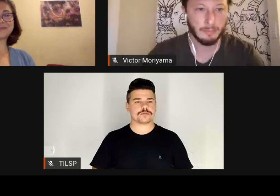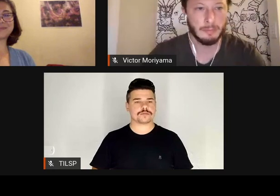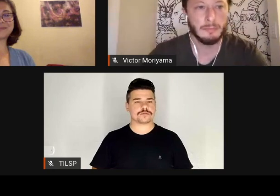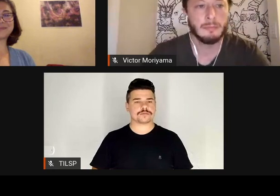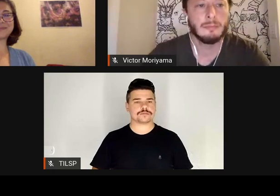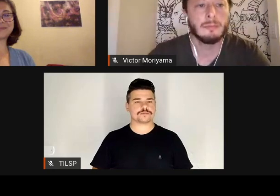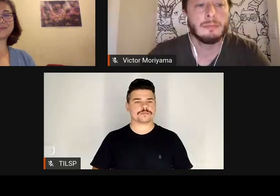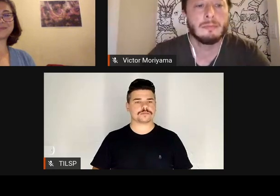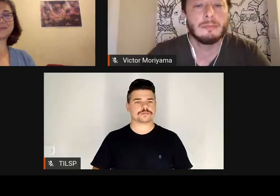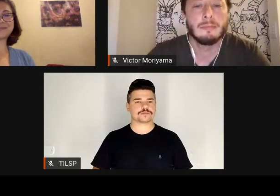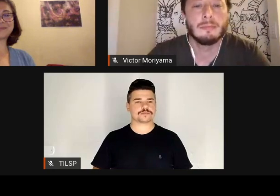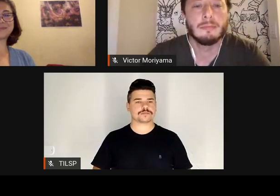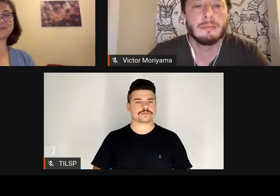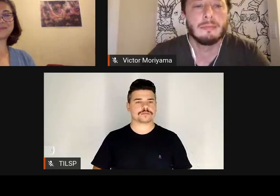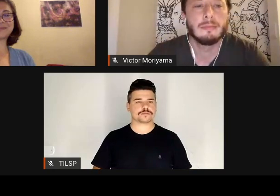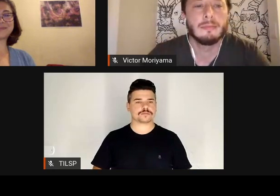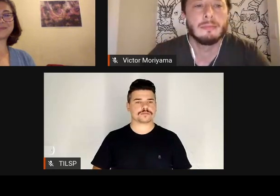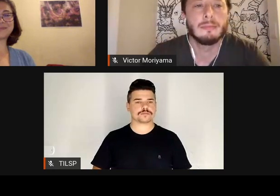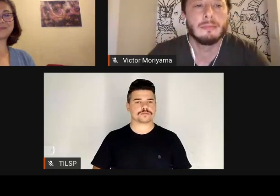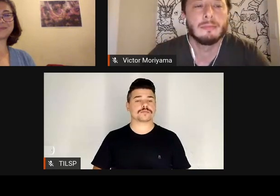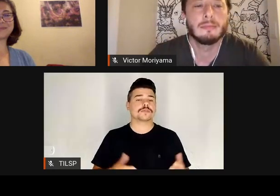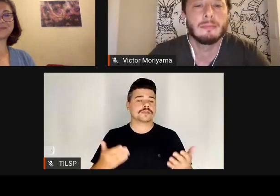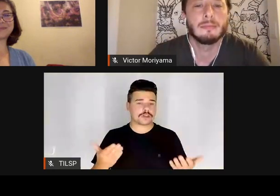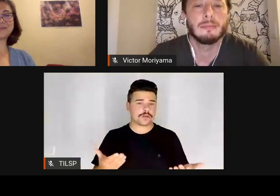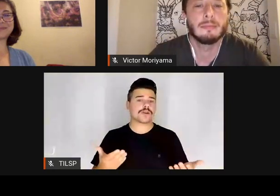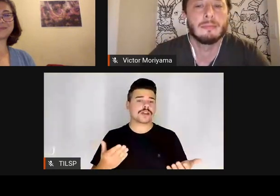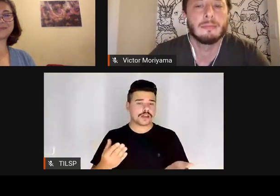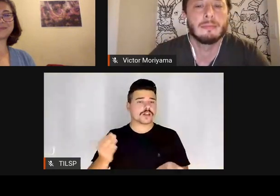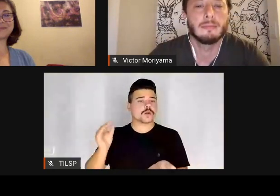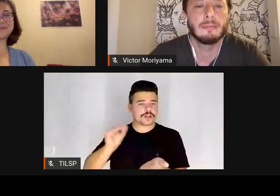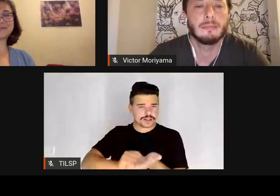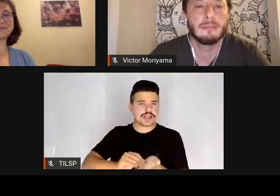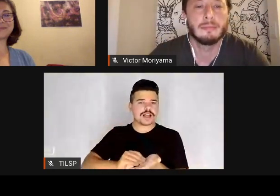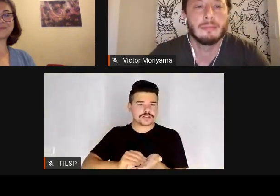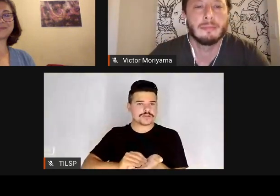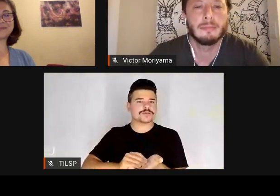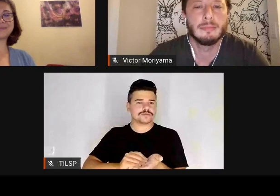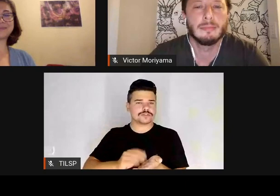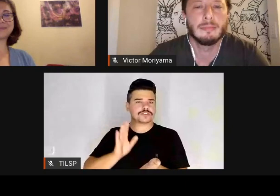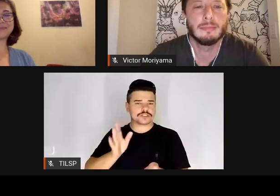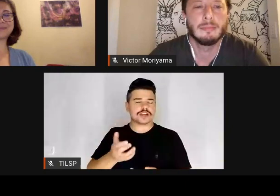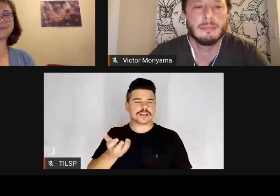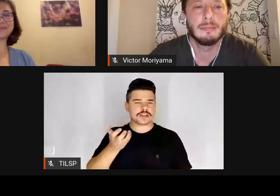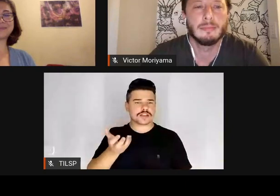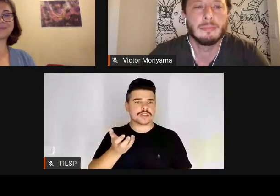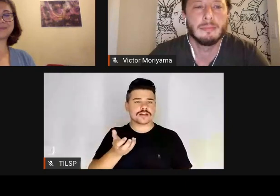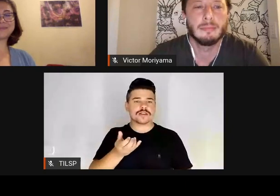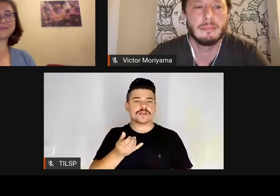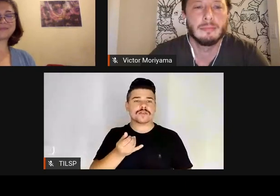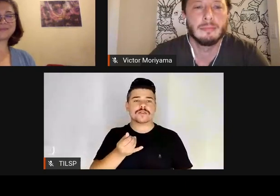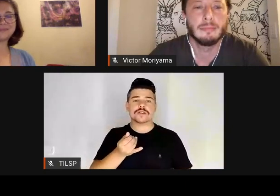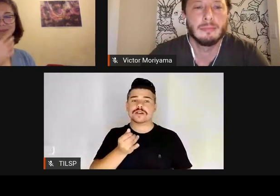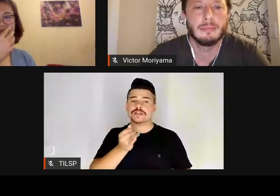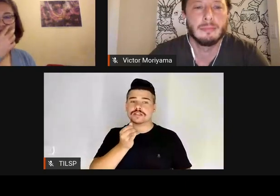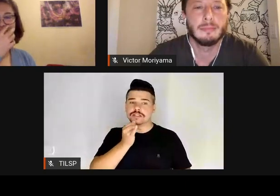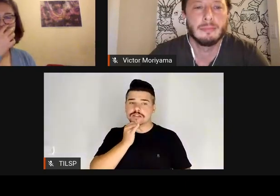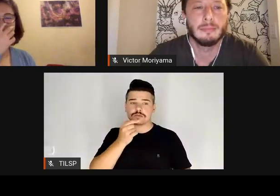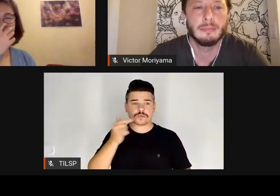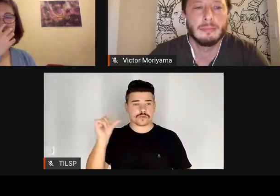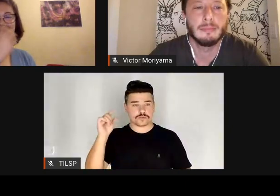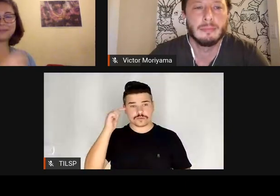Necessário. Hein? Não, anotado algo que a gente aqui... Porque, por exemplo, voltando anotado, ao Luciano,